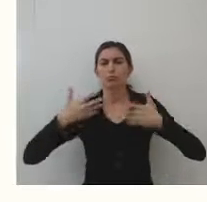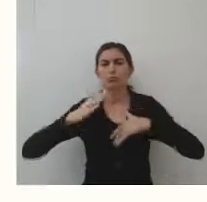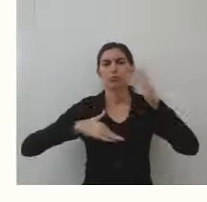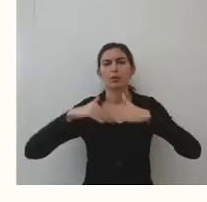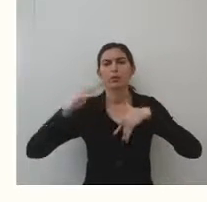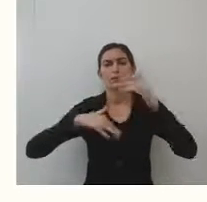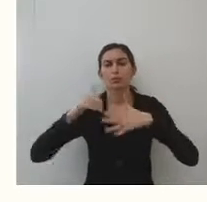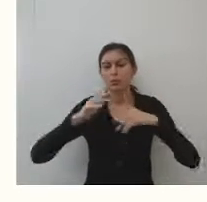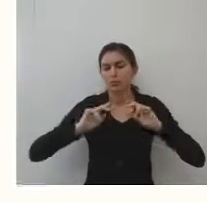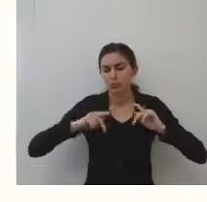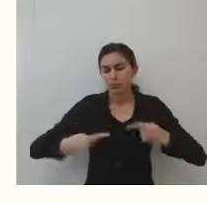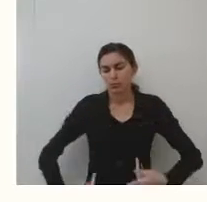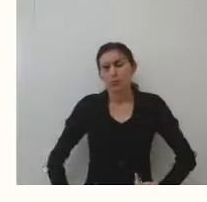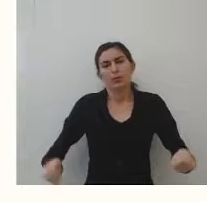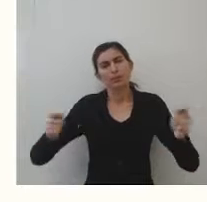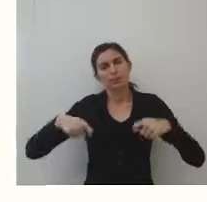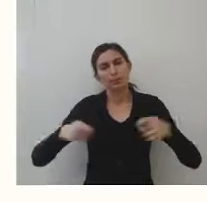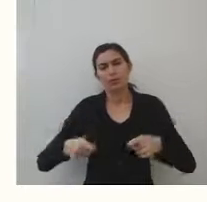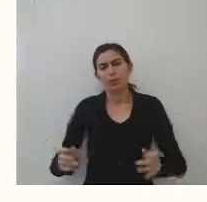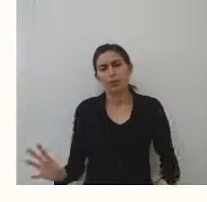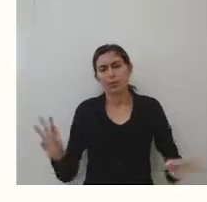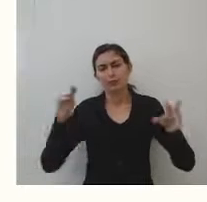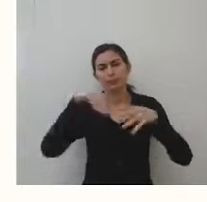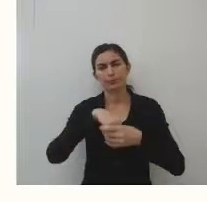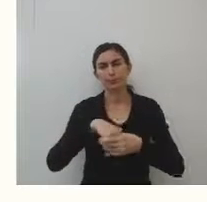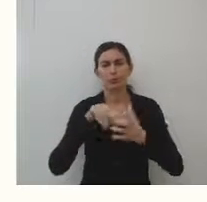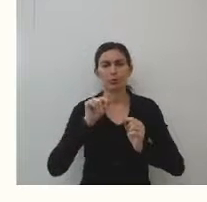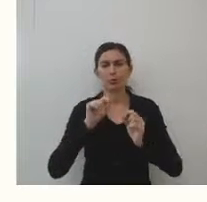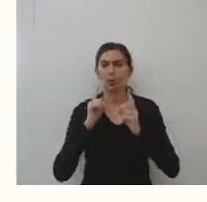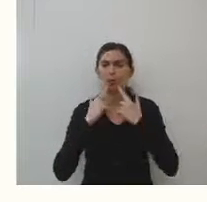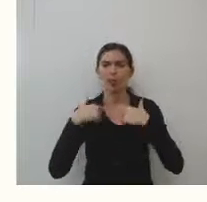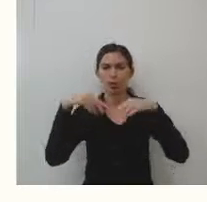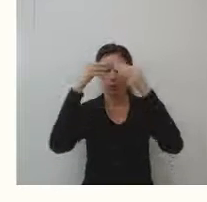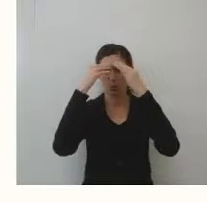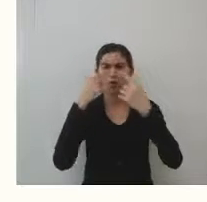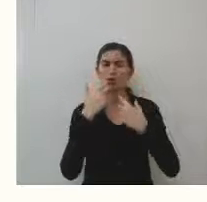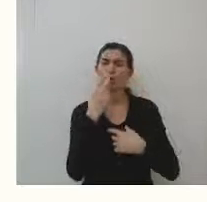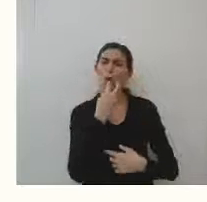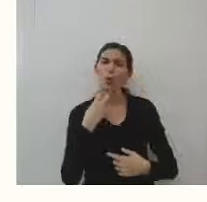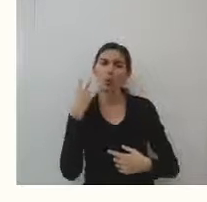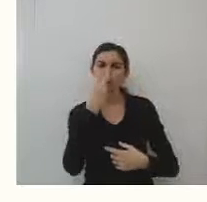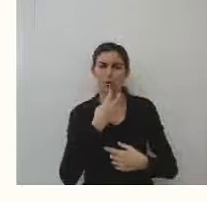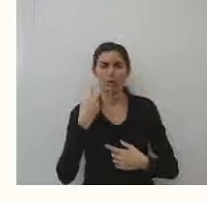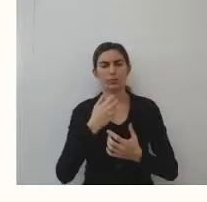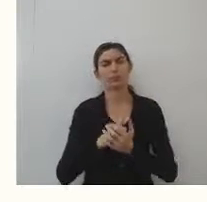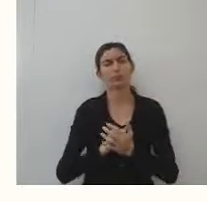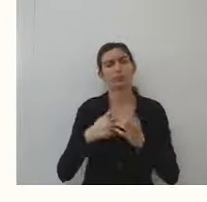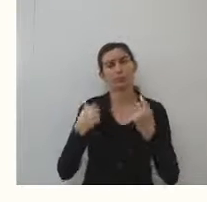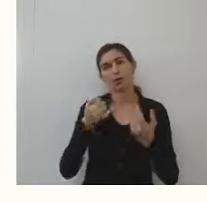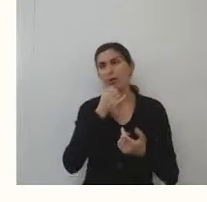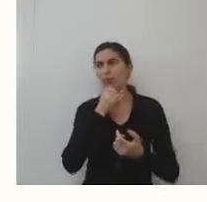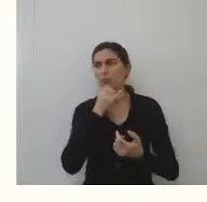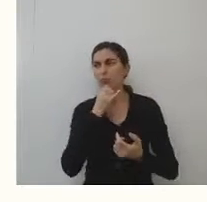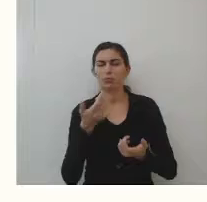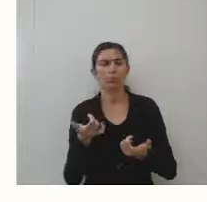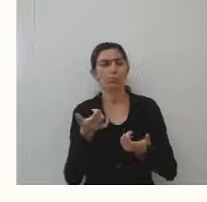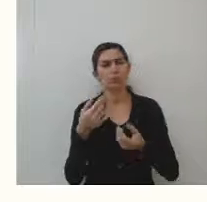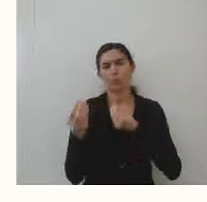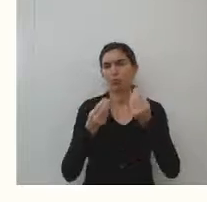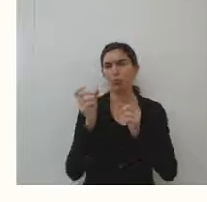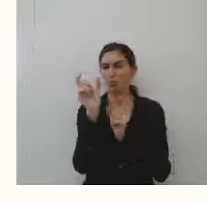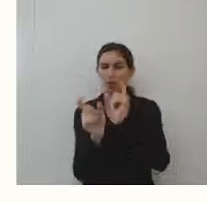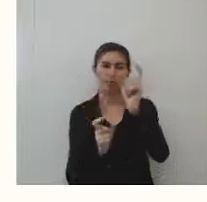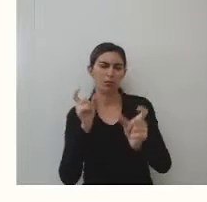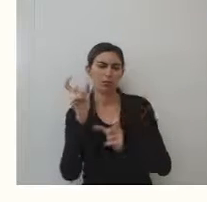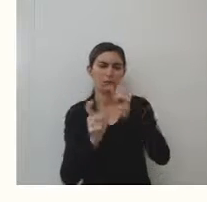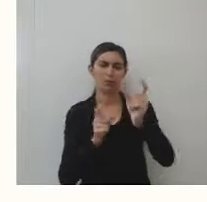capacidades humanas e pode ser incorporada à linguagem oral. Por exemplo, assim como as